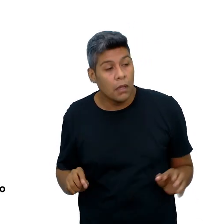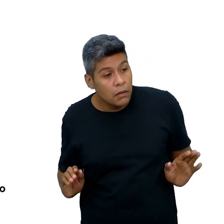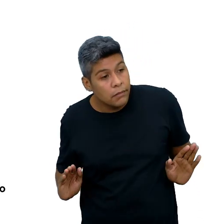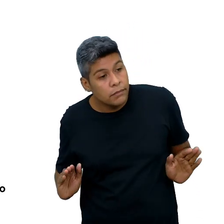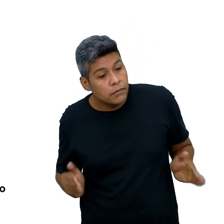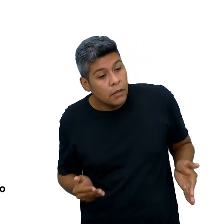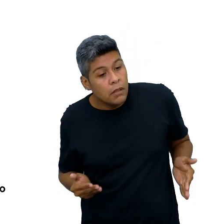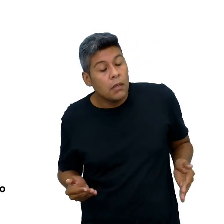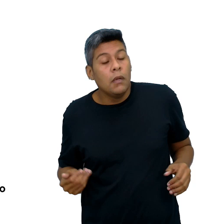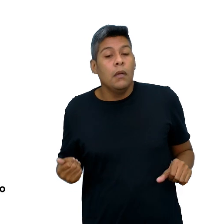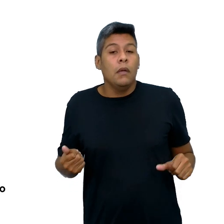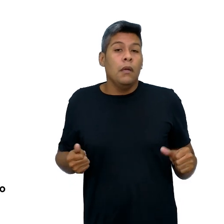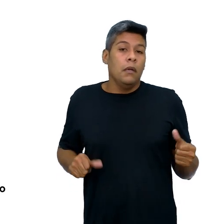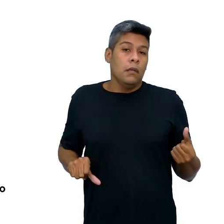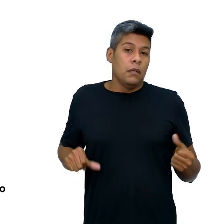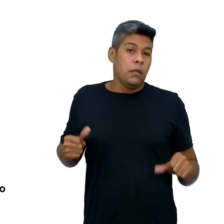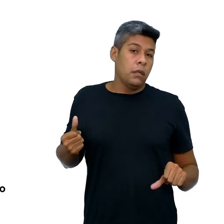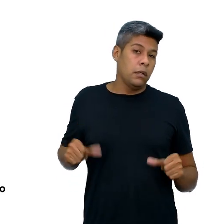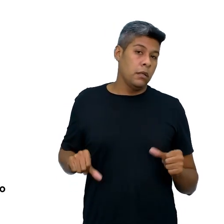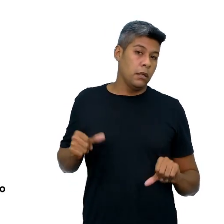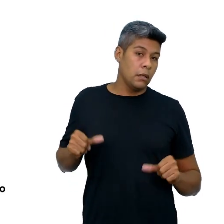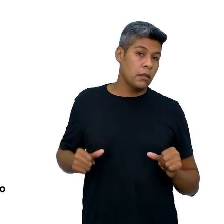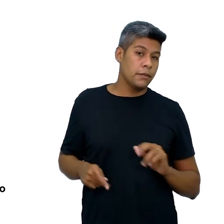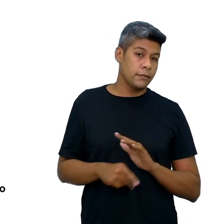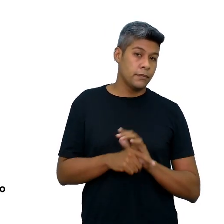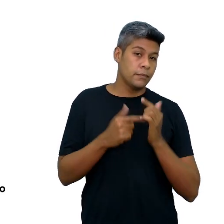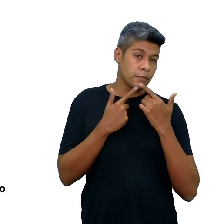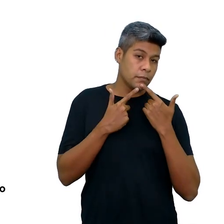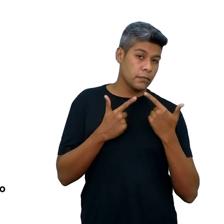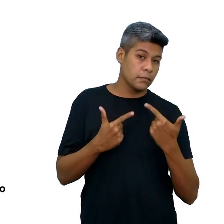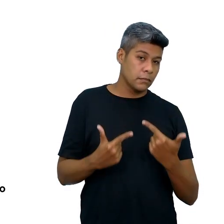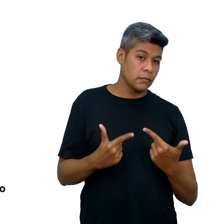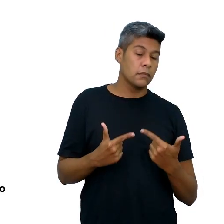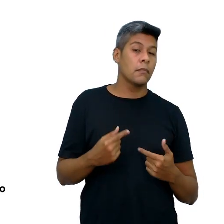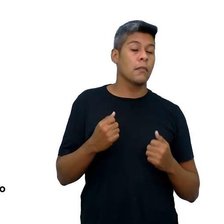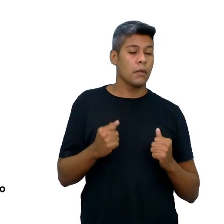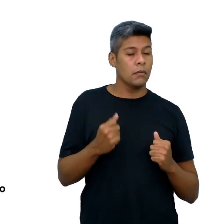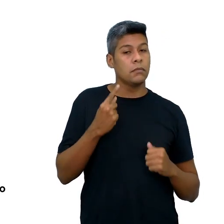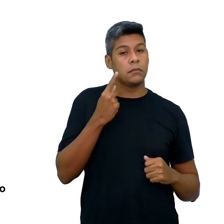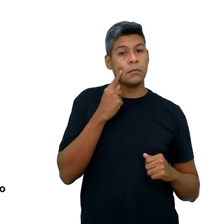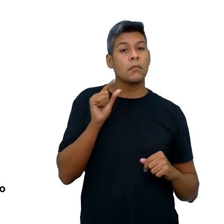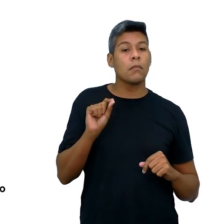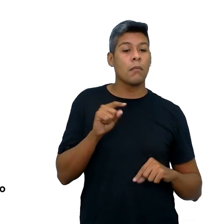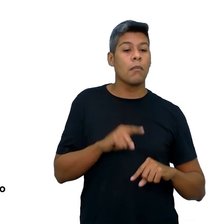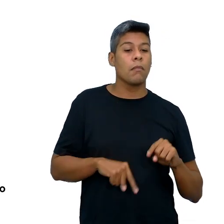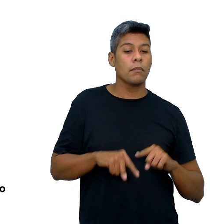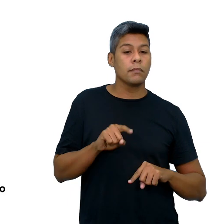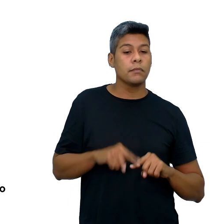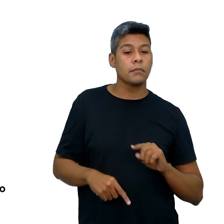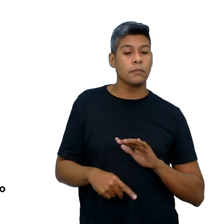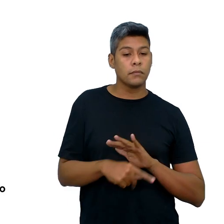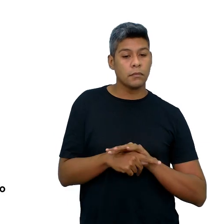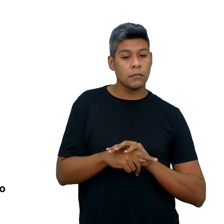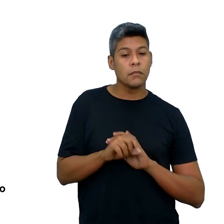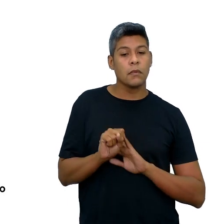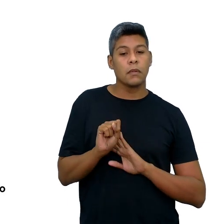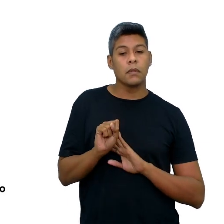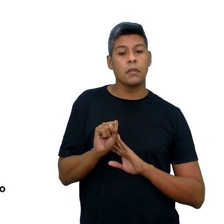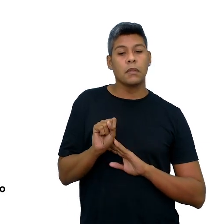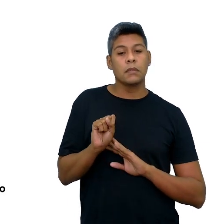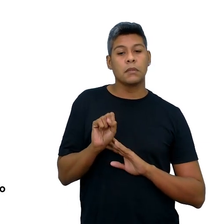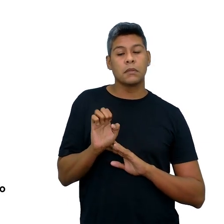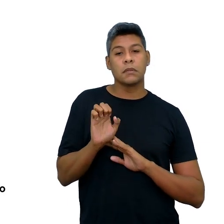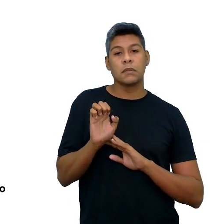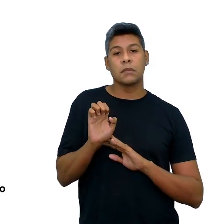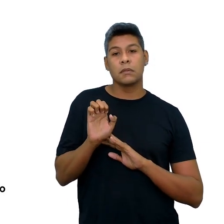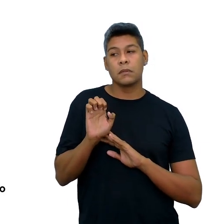para a análise dos recursos linguísticos, aí nós podemos pensar nos recursos linguísticos sintáticos semânticos, né, de maneira